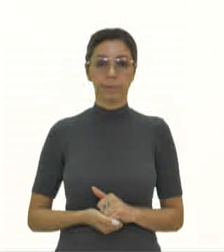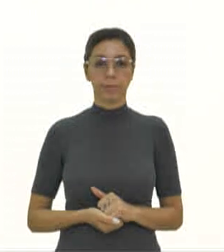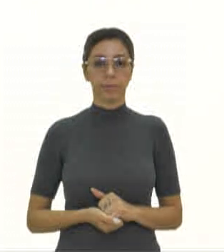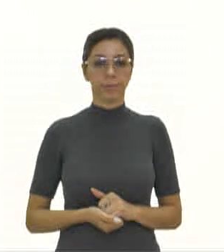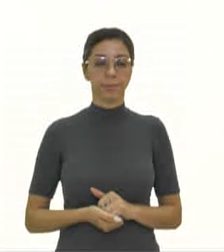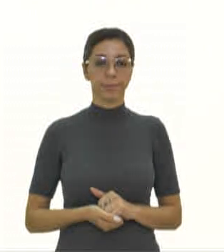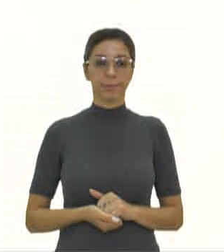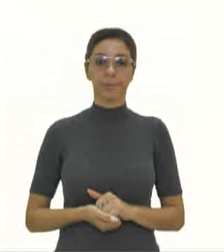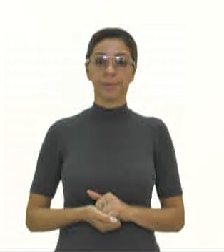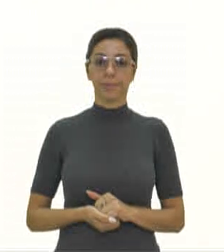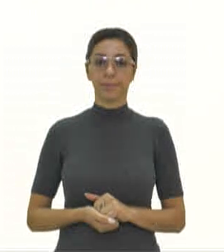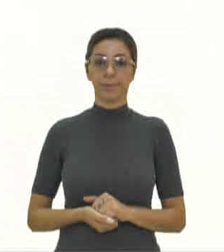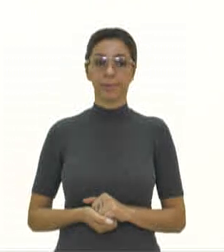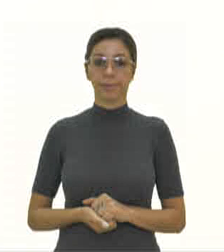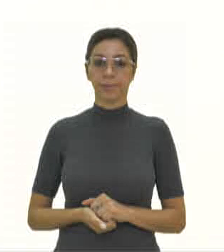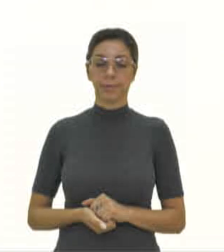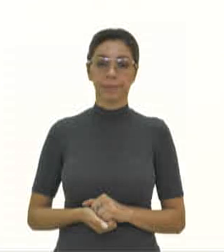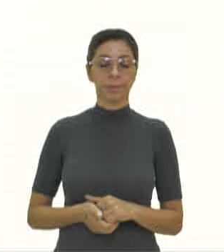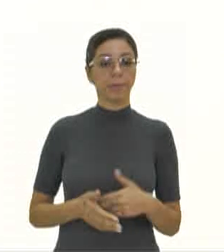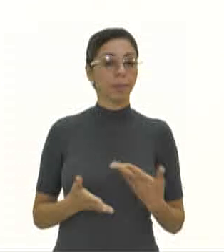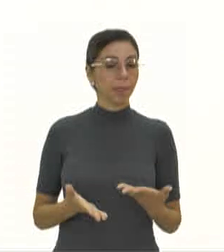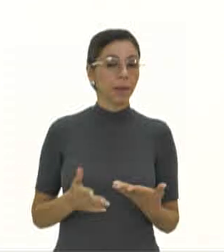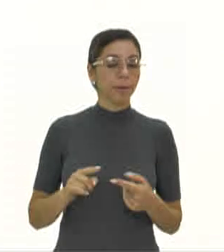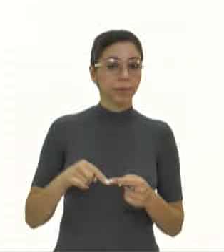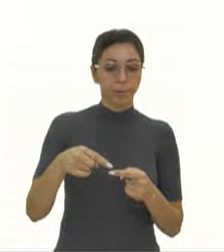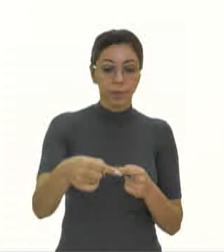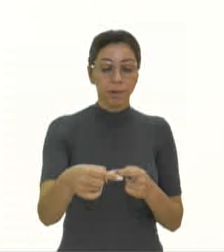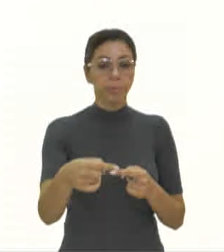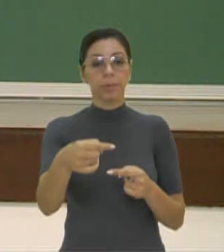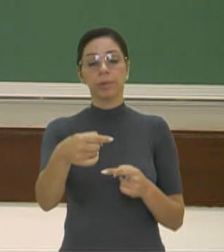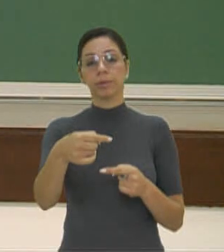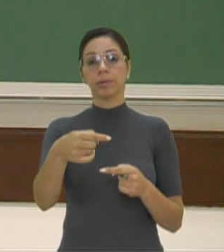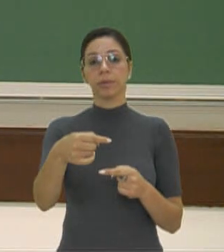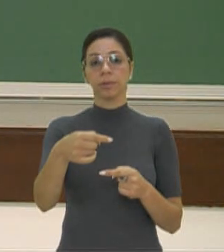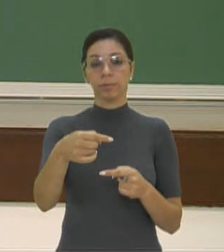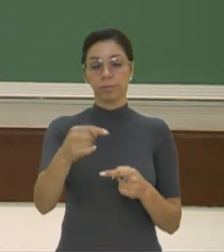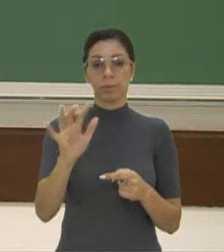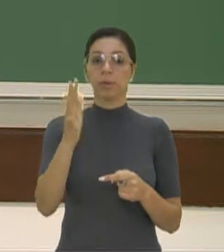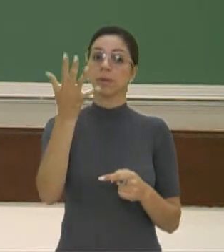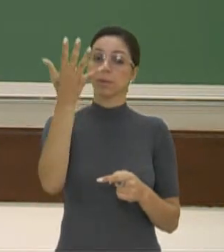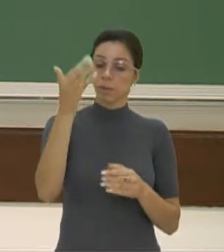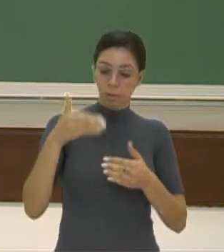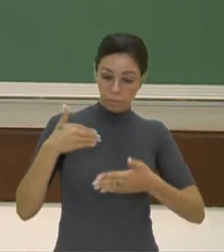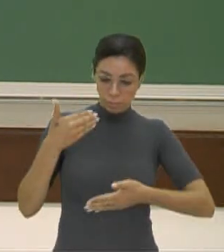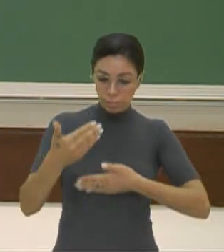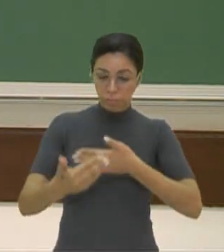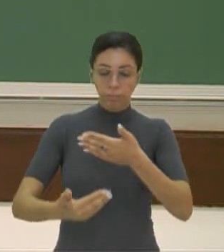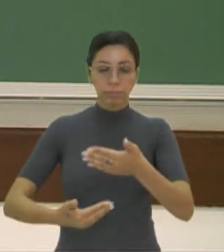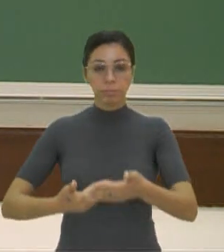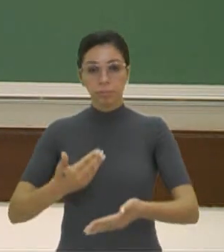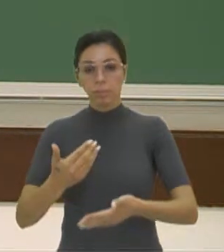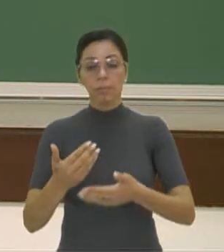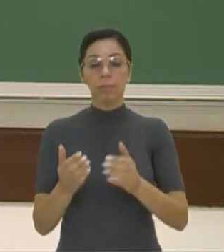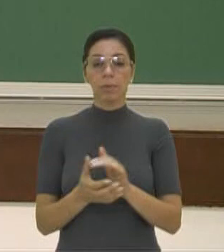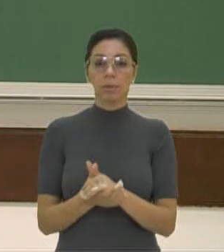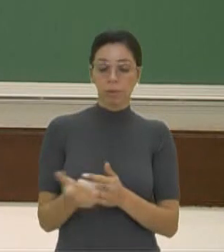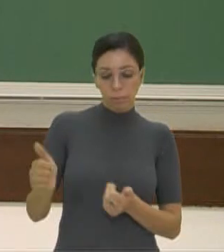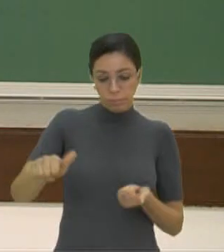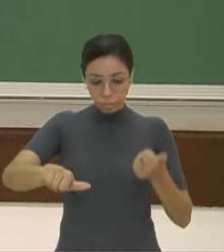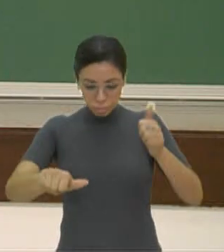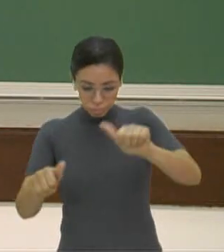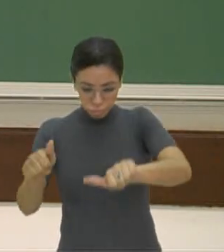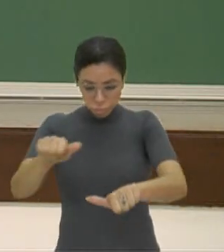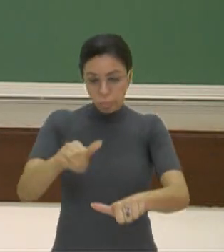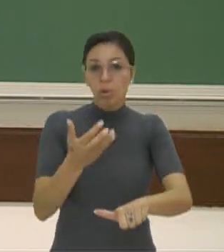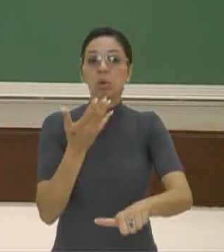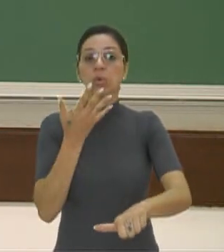to make and sell it. Então vejam que depois disso ele desenvolveu o seu pigmento, a sua coloração